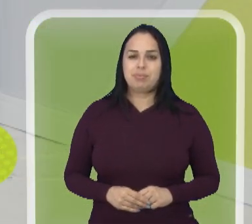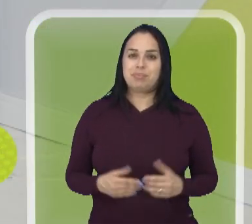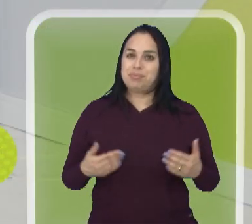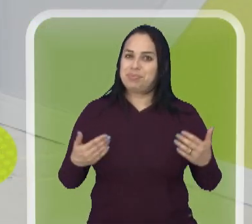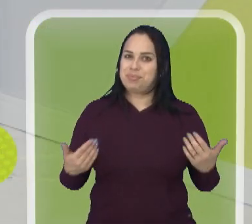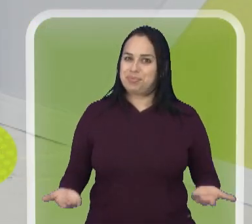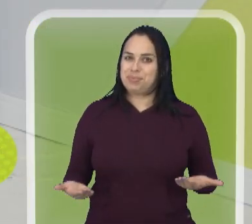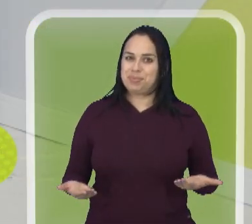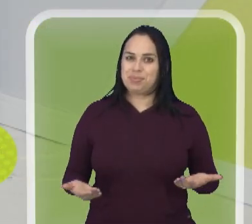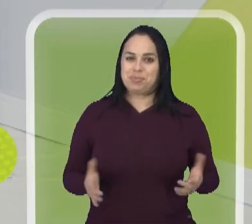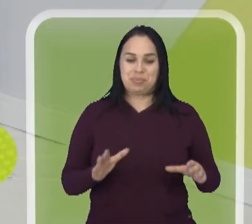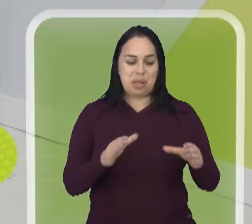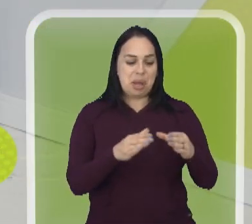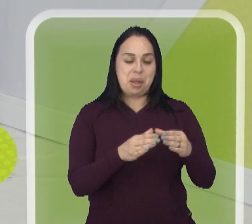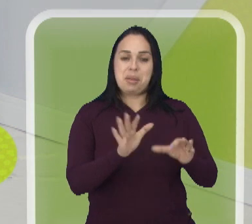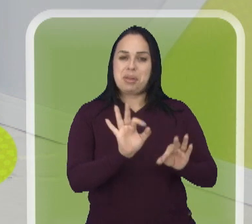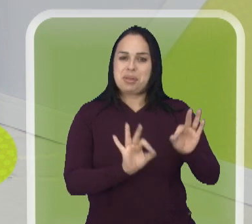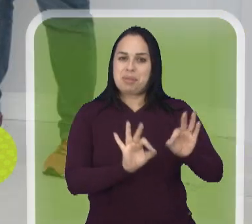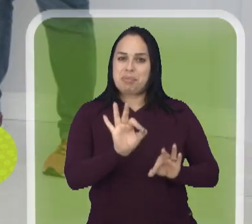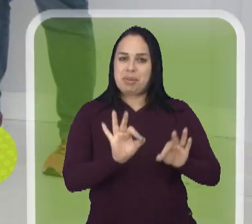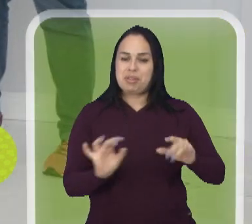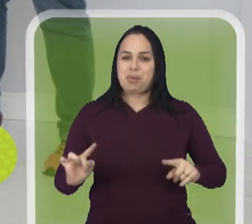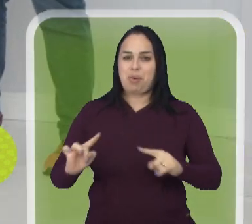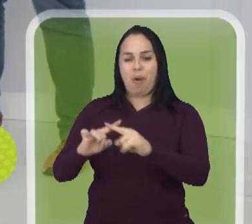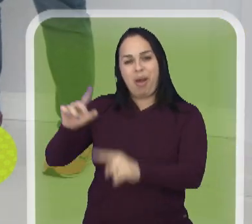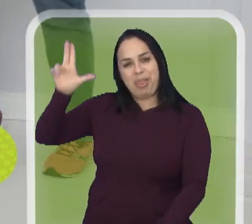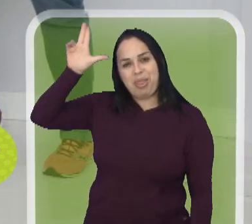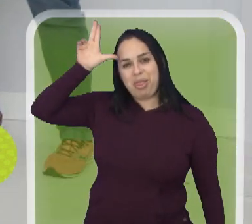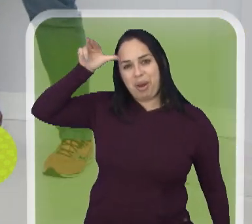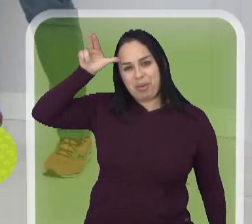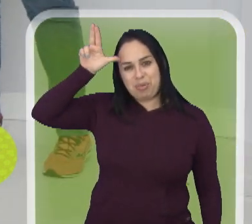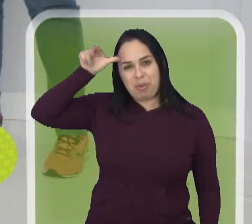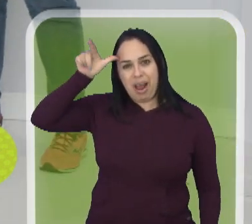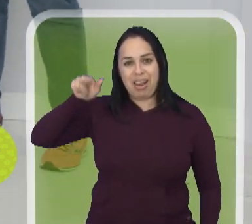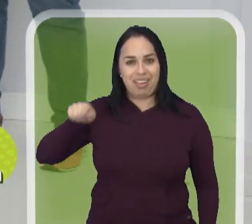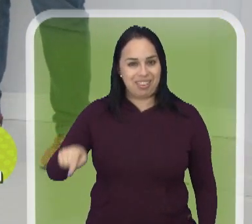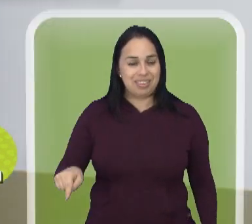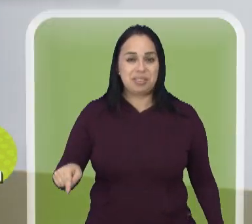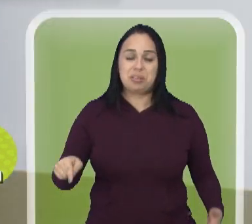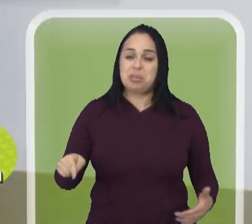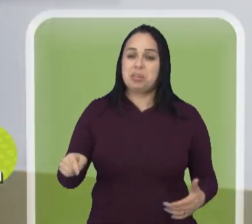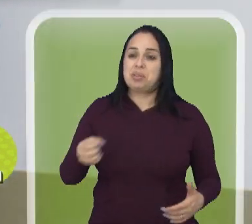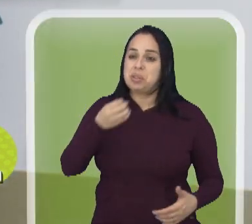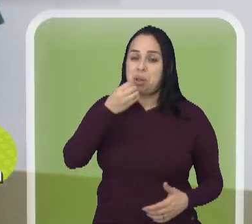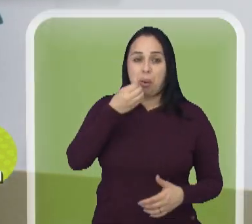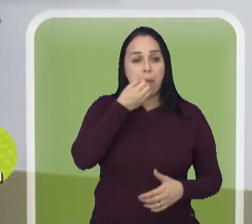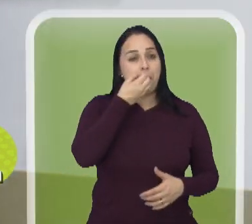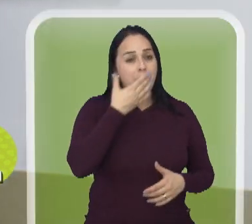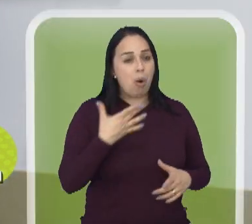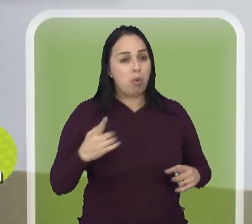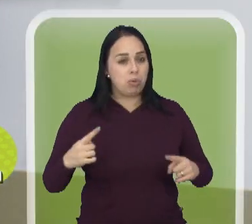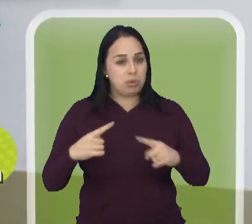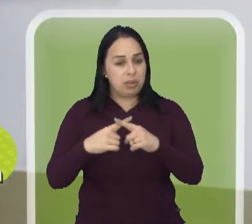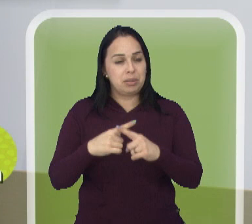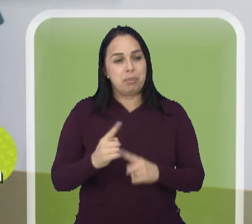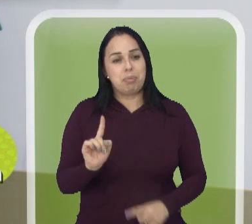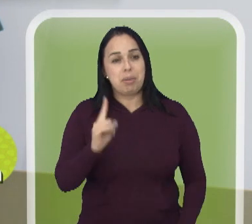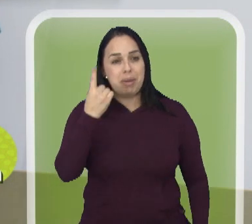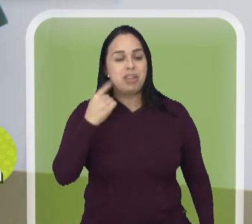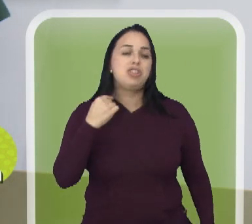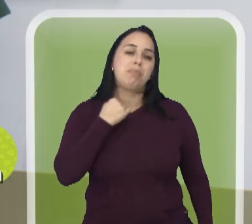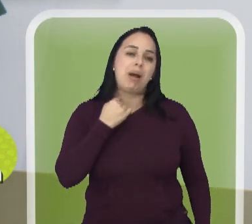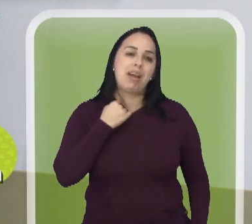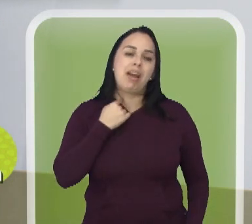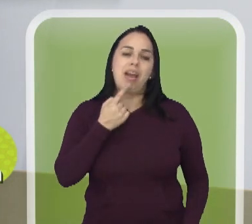Tá aí, Brunão, as meninas se preparando para enfrentar as Coelhas de Minas Gerais. Vai ser um bom confronto, né? Dia 1º de maio, feriado, enfim,